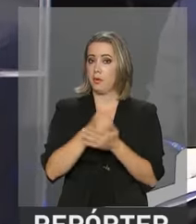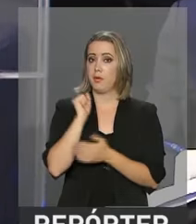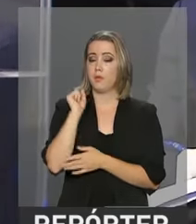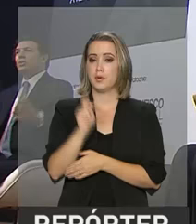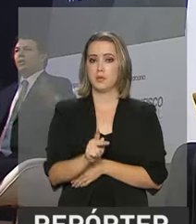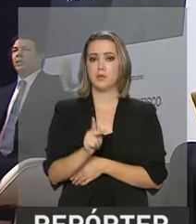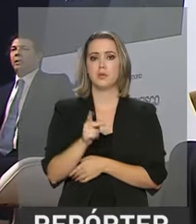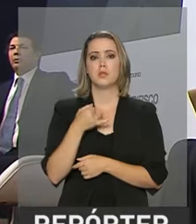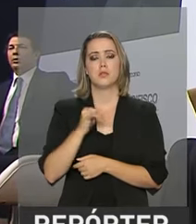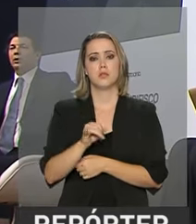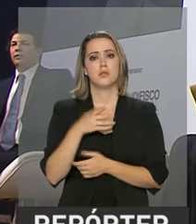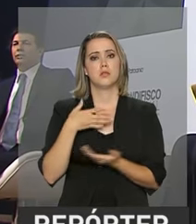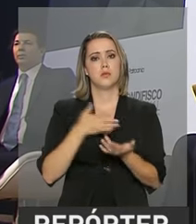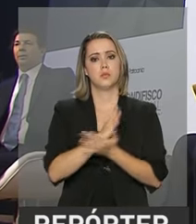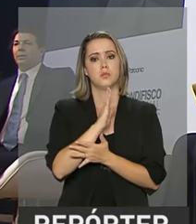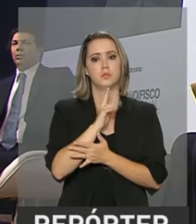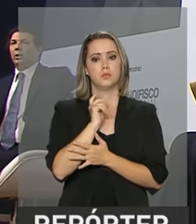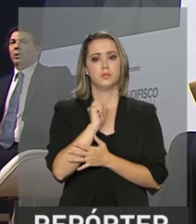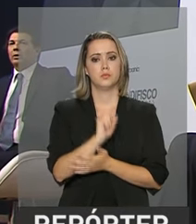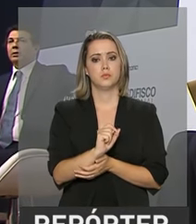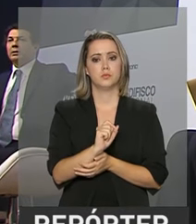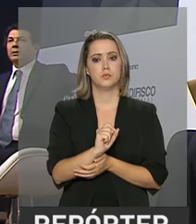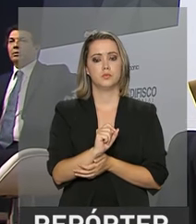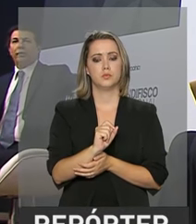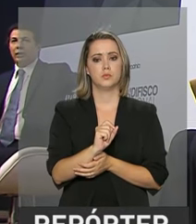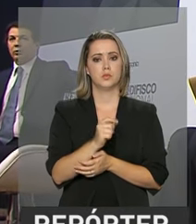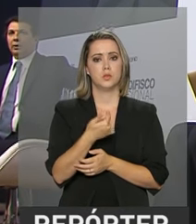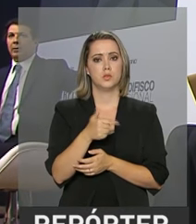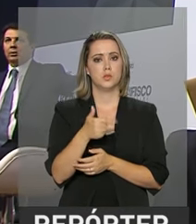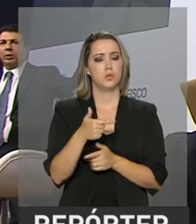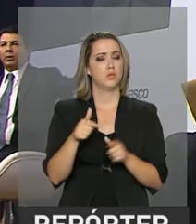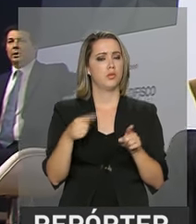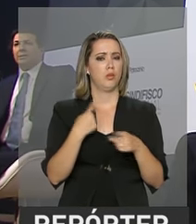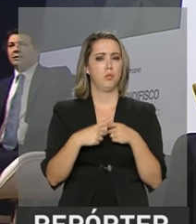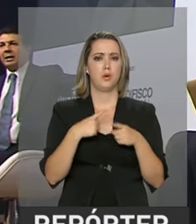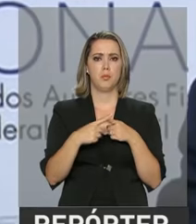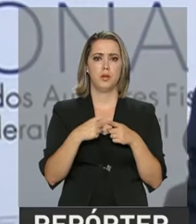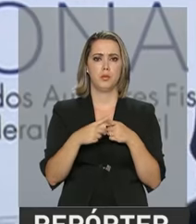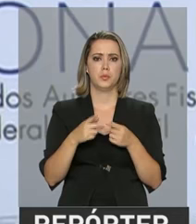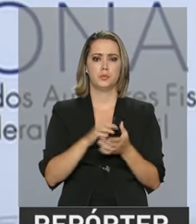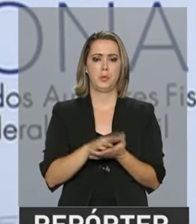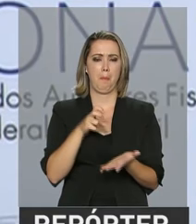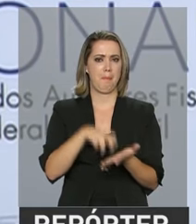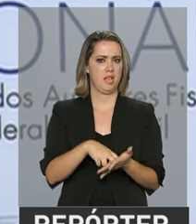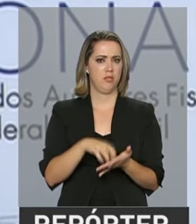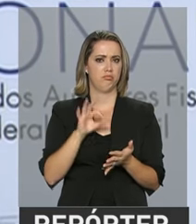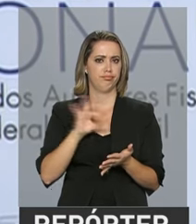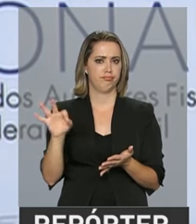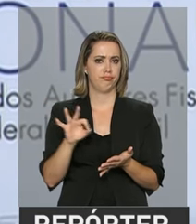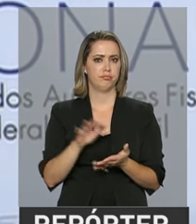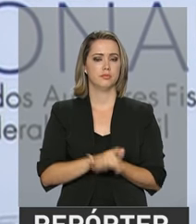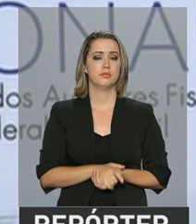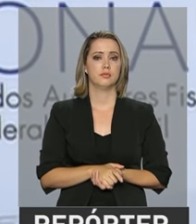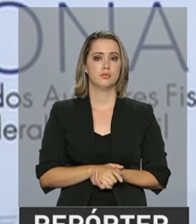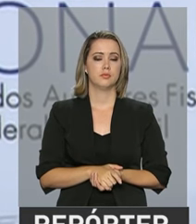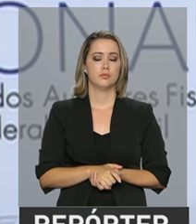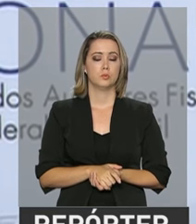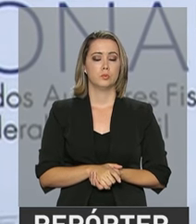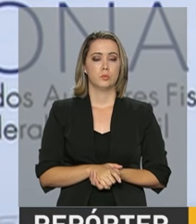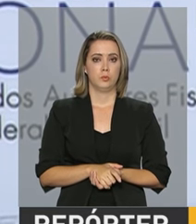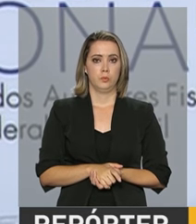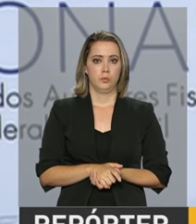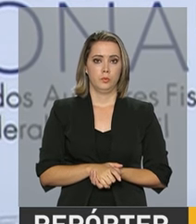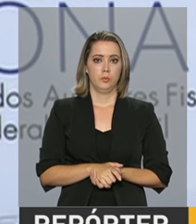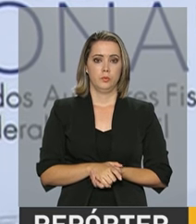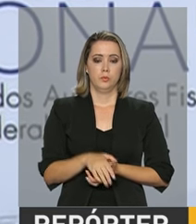caso a reforma seja aprovada não vão ser penalizados o pagamento que será feito pelo trabalhador